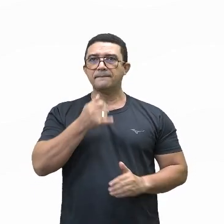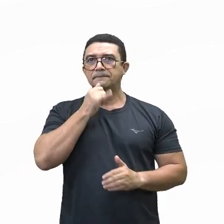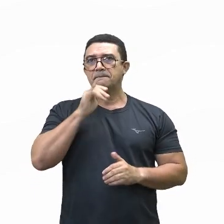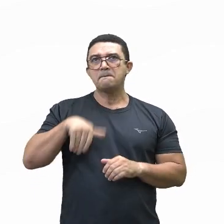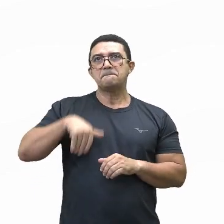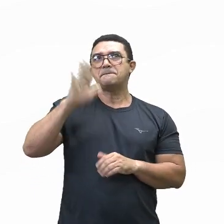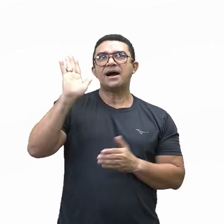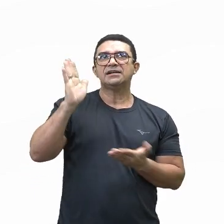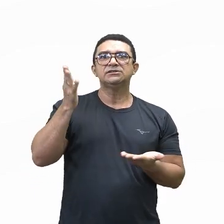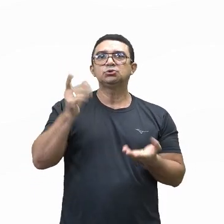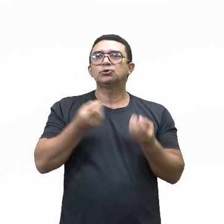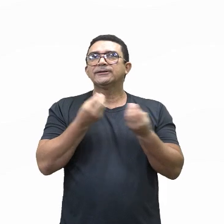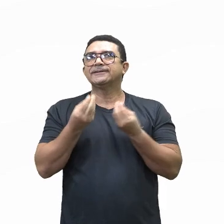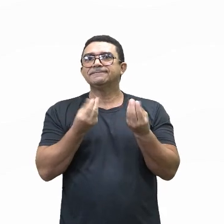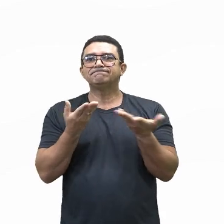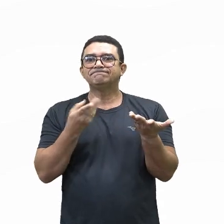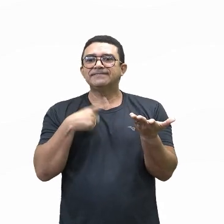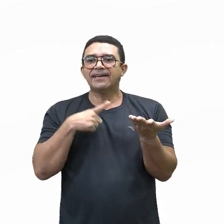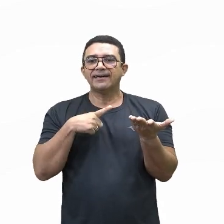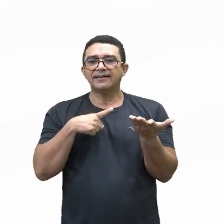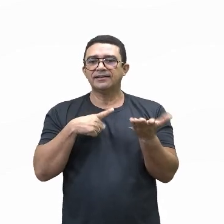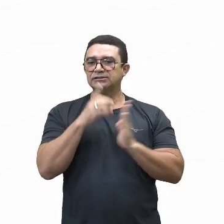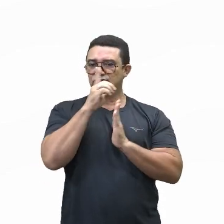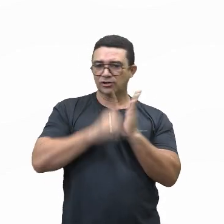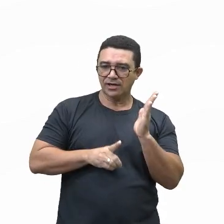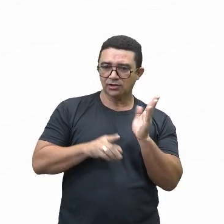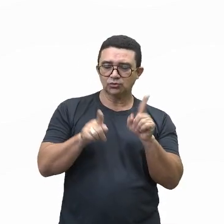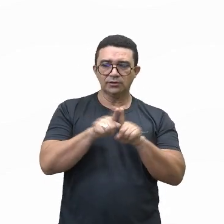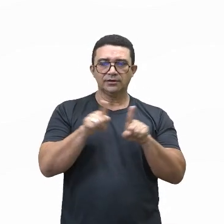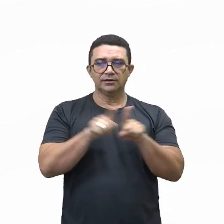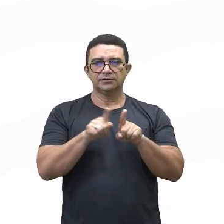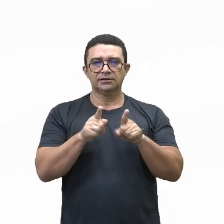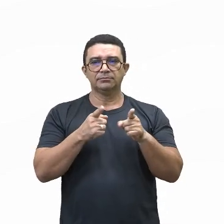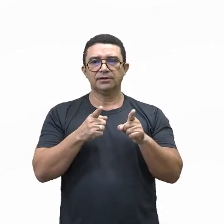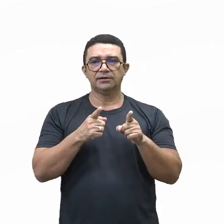que desfrutar de direitos e cumprir